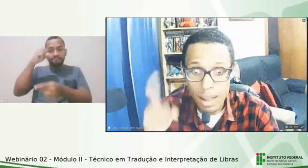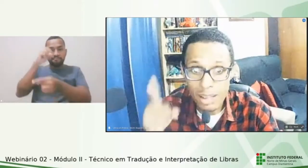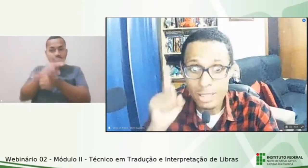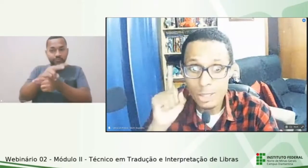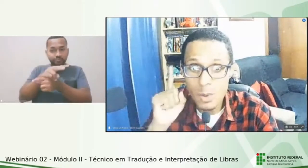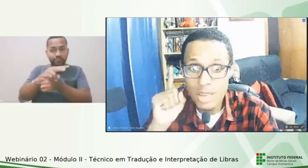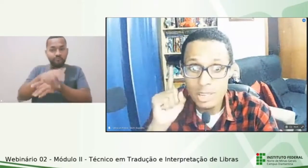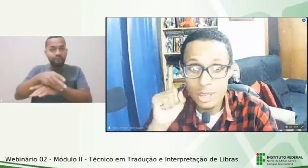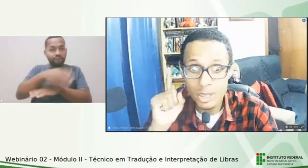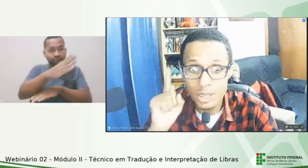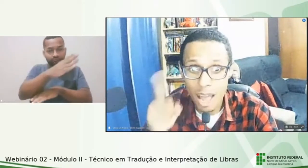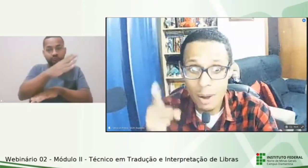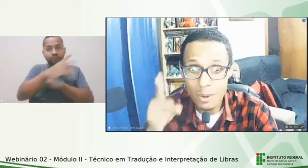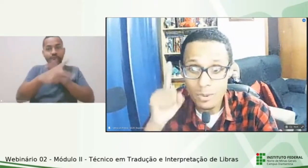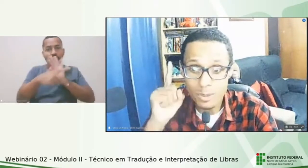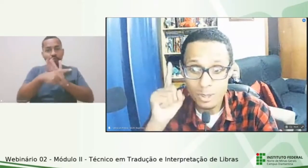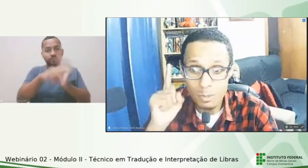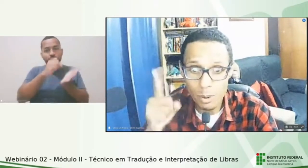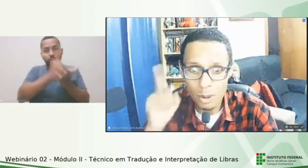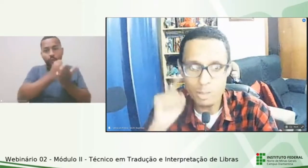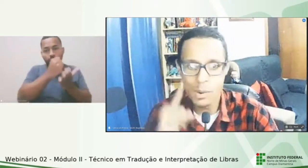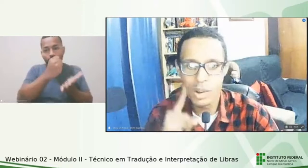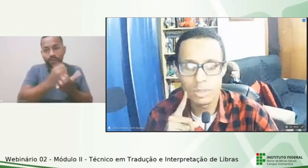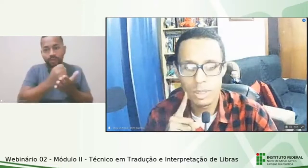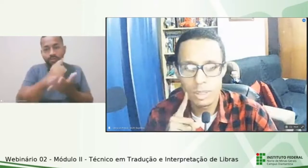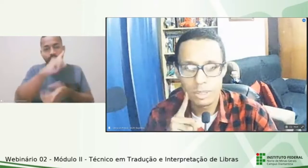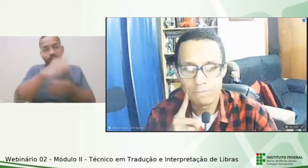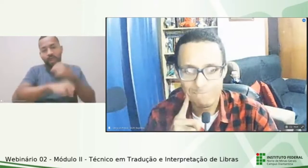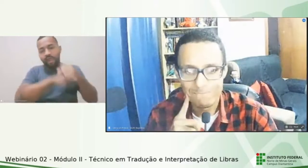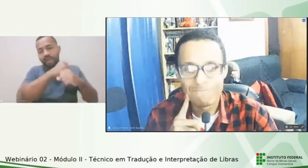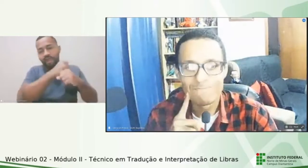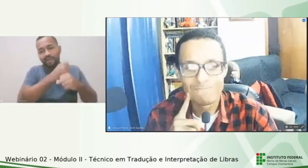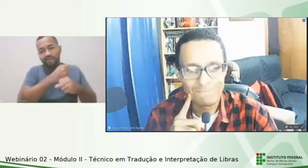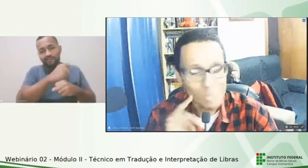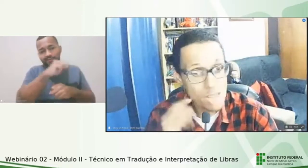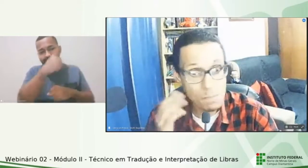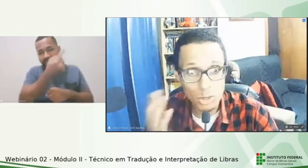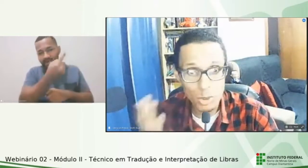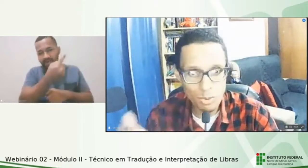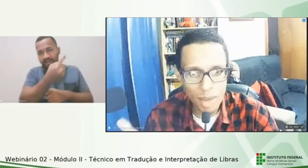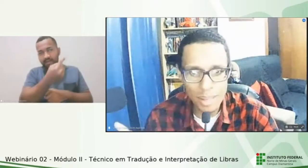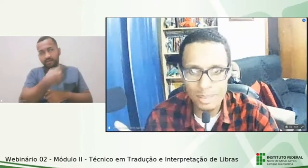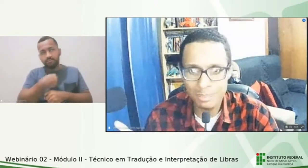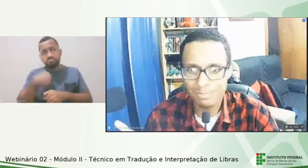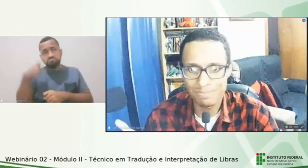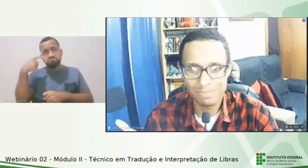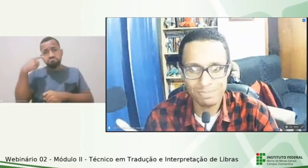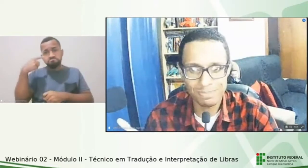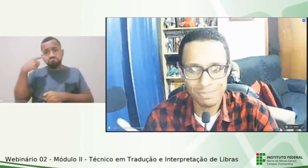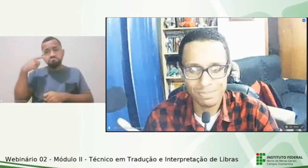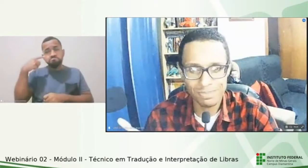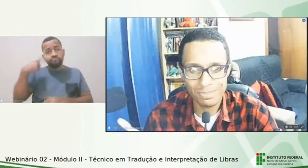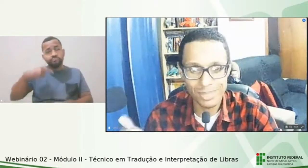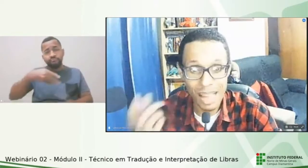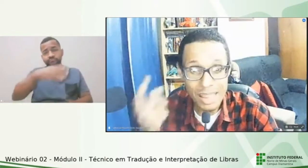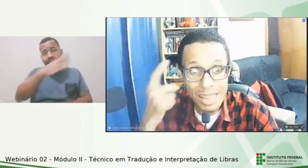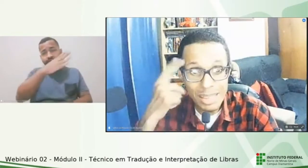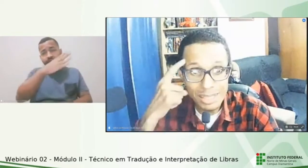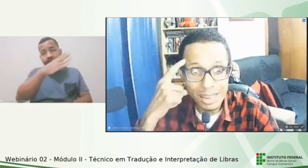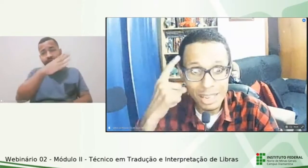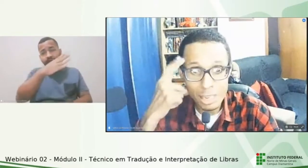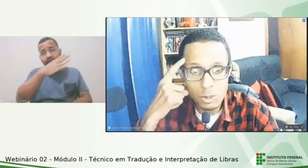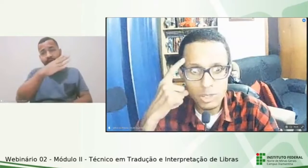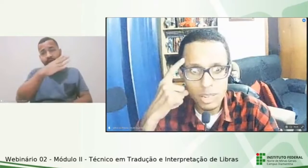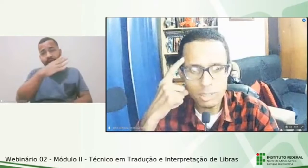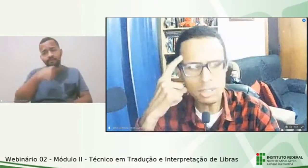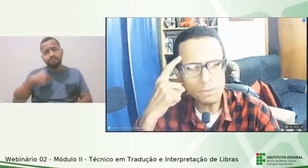participar do edital do próximo ano. E a pessoa vai. Aí entra